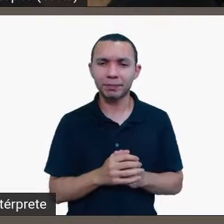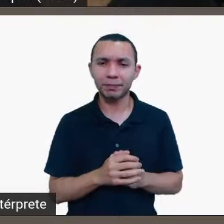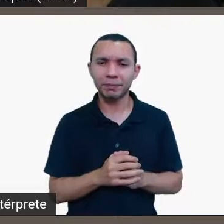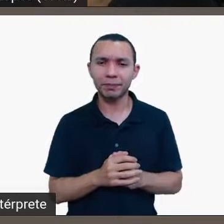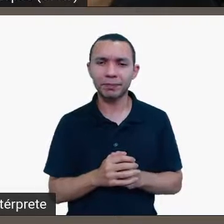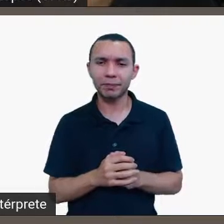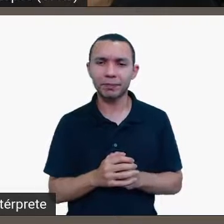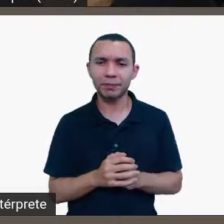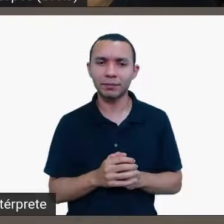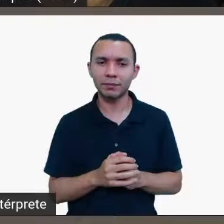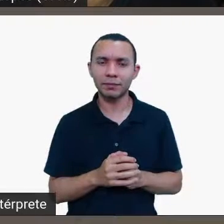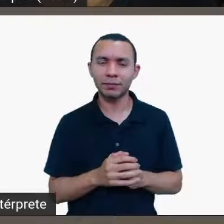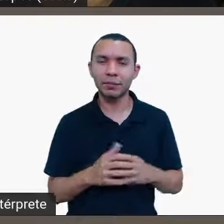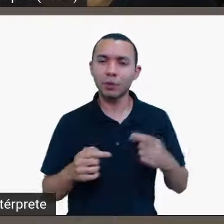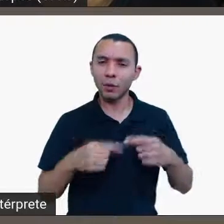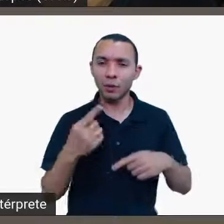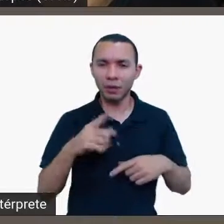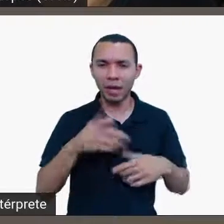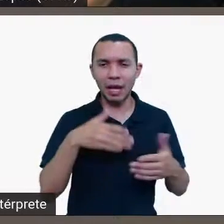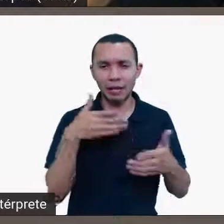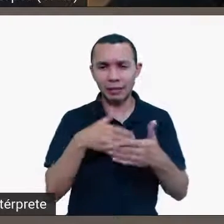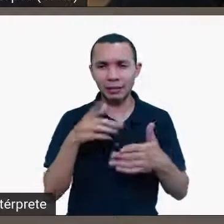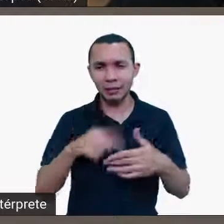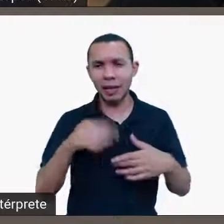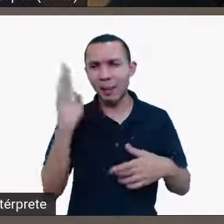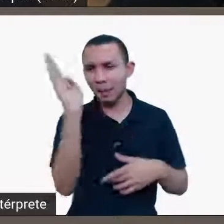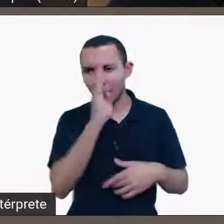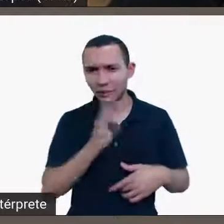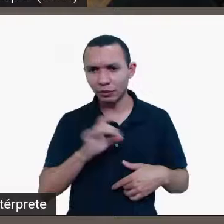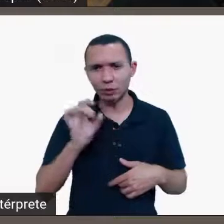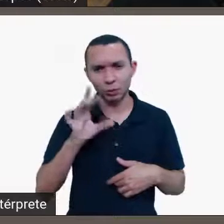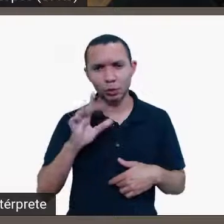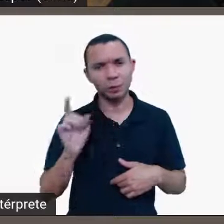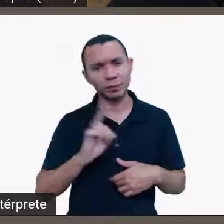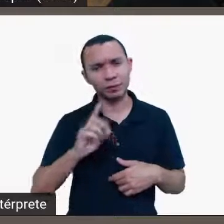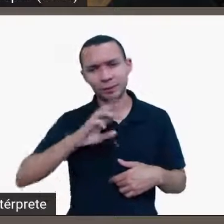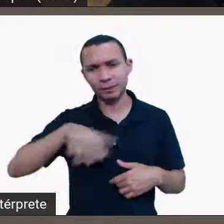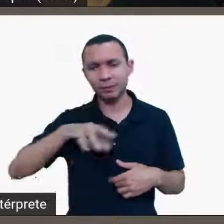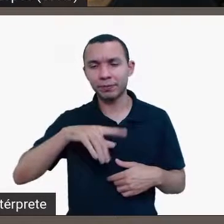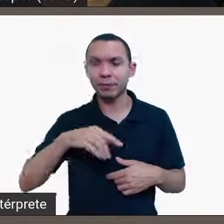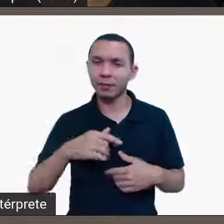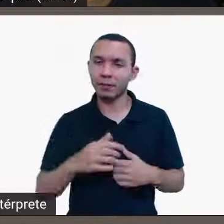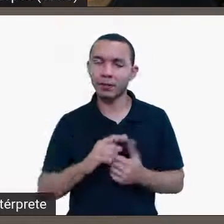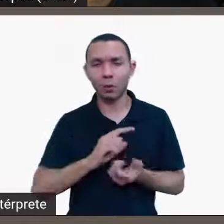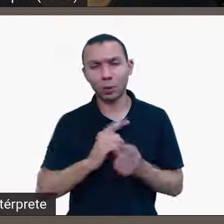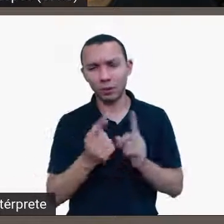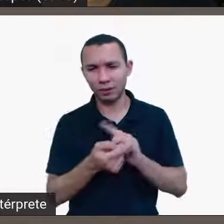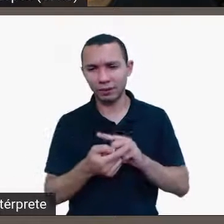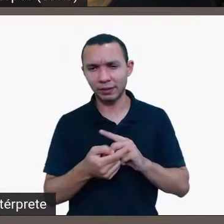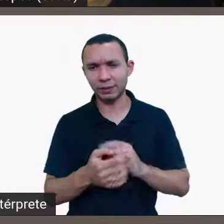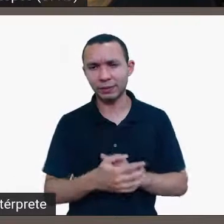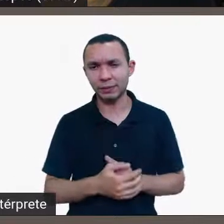Não delimitada pelo fato de ser brasileiro, pelo contrário, e que